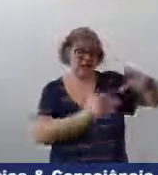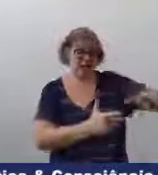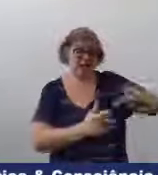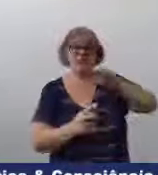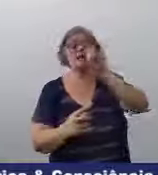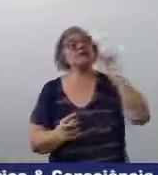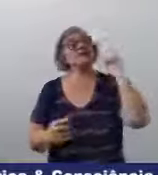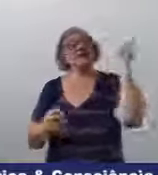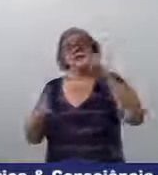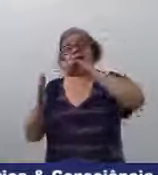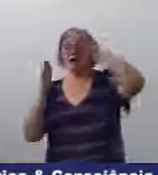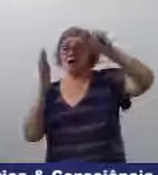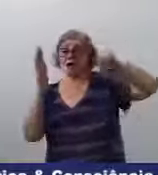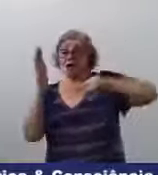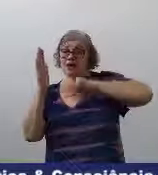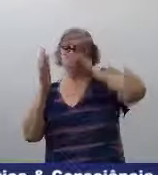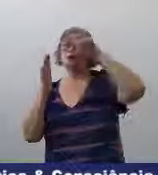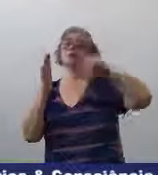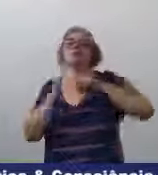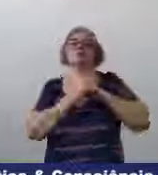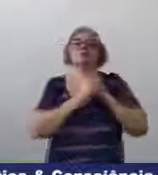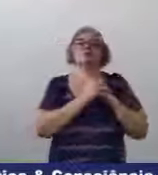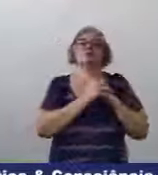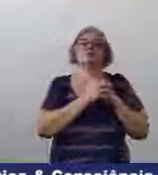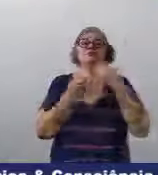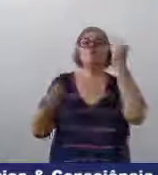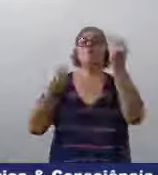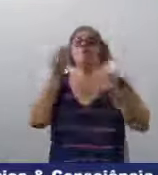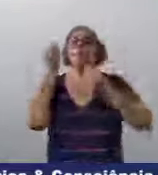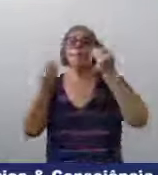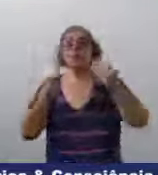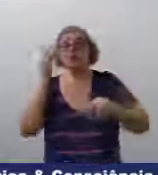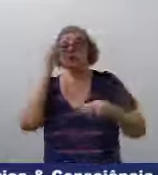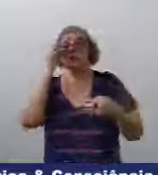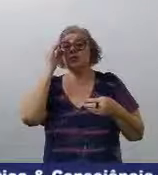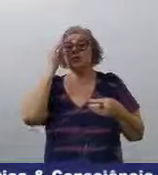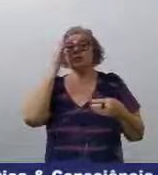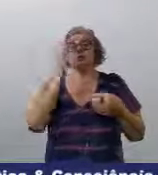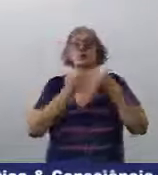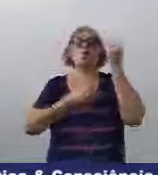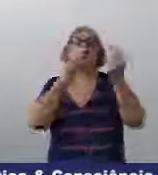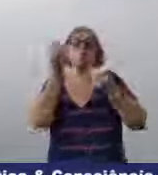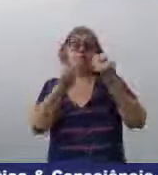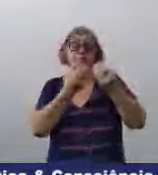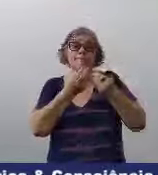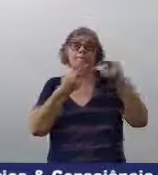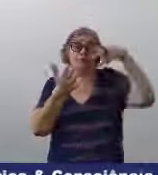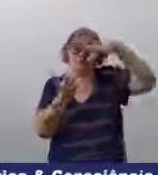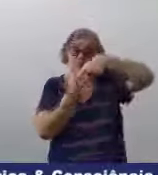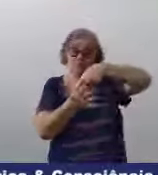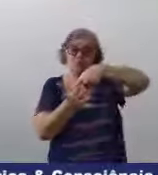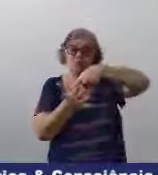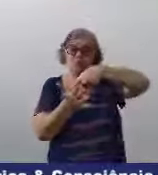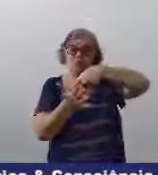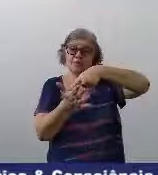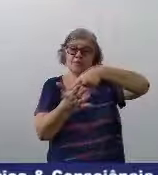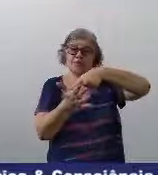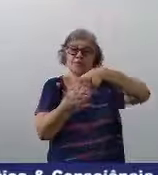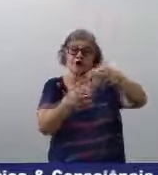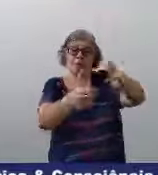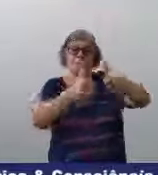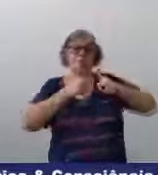que a Terra era esférica. É só pensar um pouquinho, para a Terra ser esférica, nesse momento tem alguém que está com os pés voltados contra os